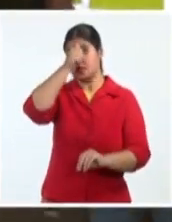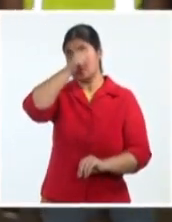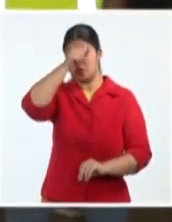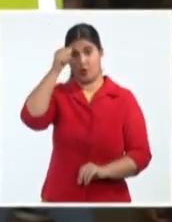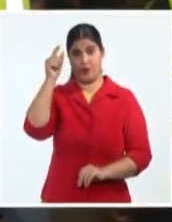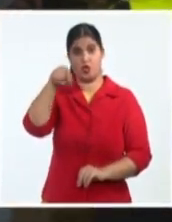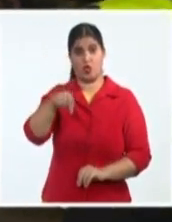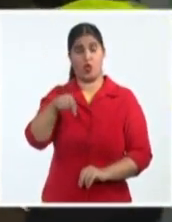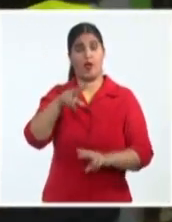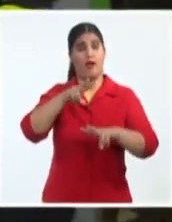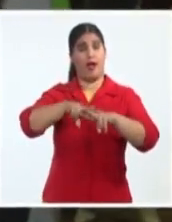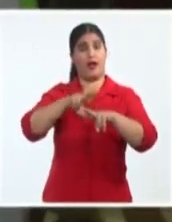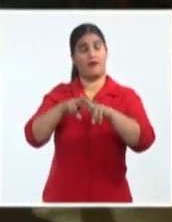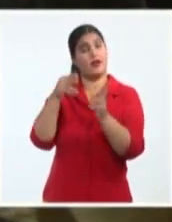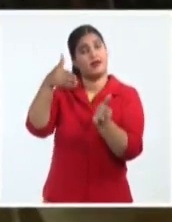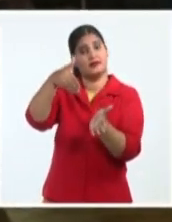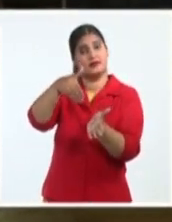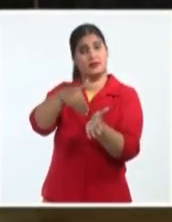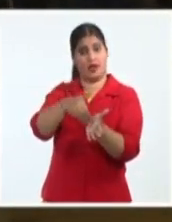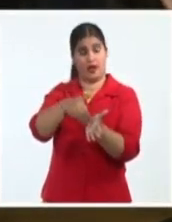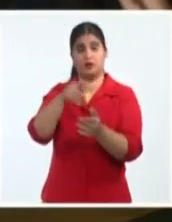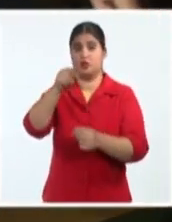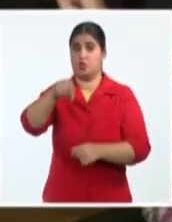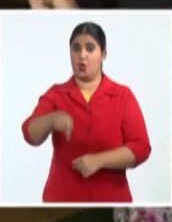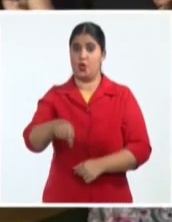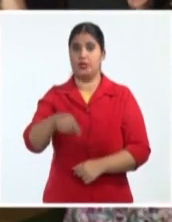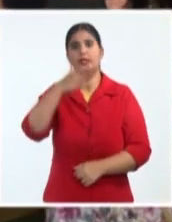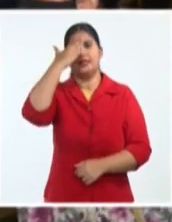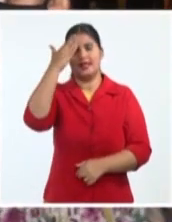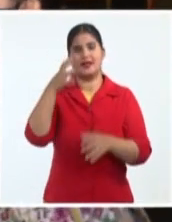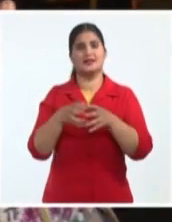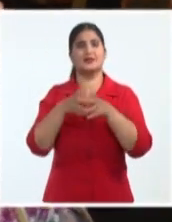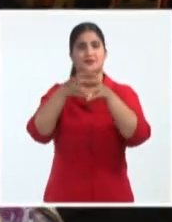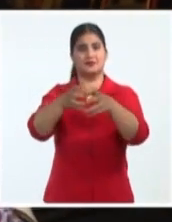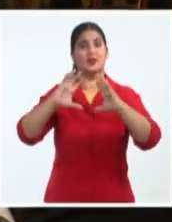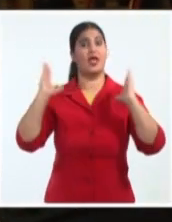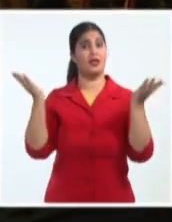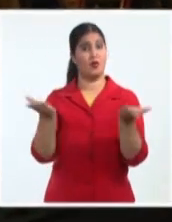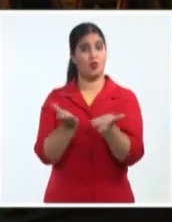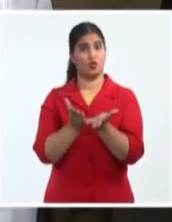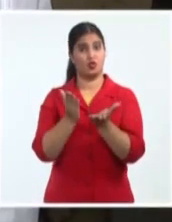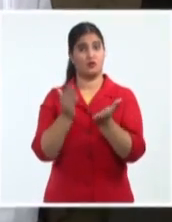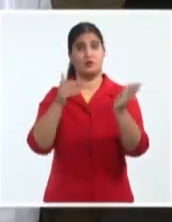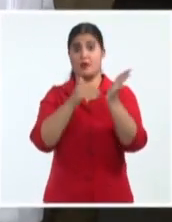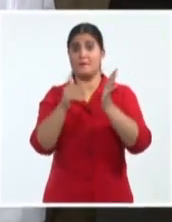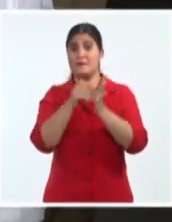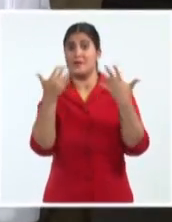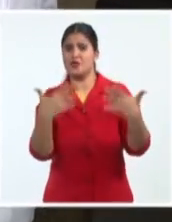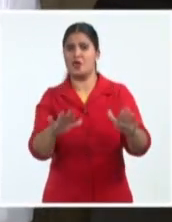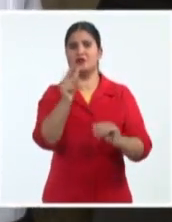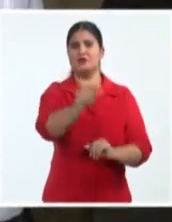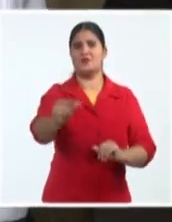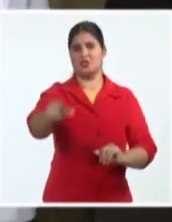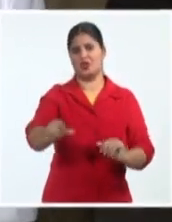a deterioração da situação econômica nos últimos meses e o avanço da cor vídeo 19 agravaram a situação social